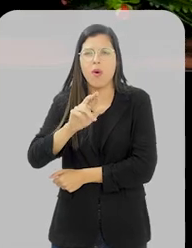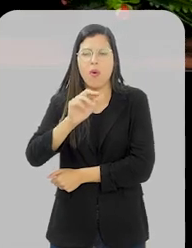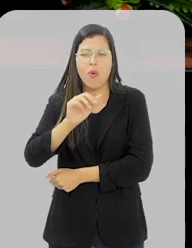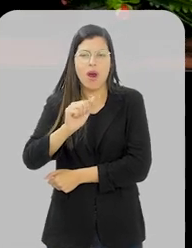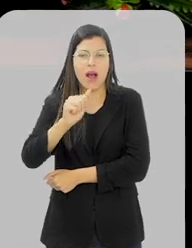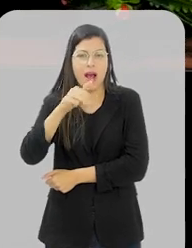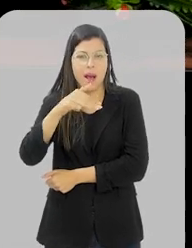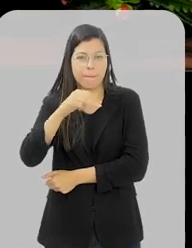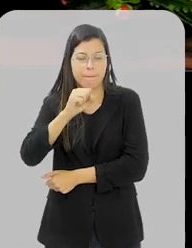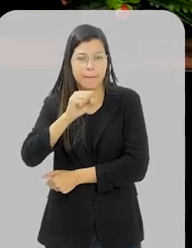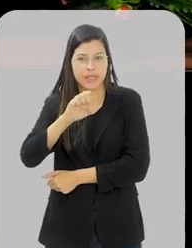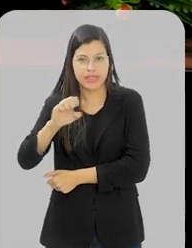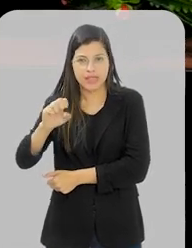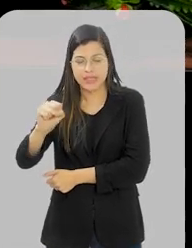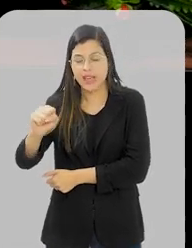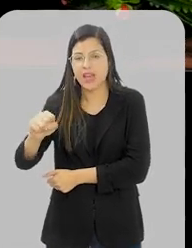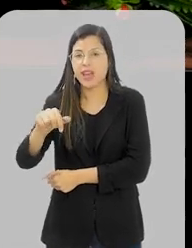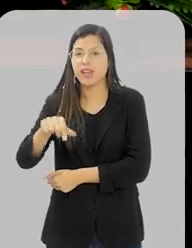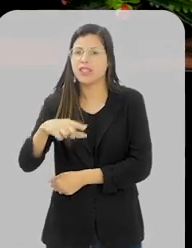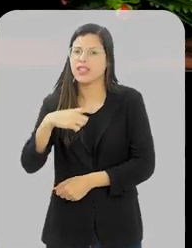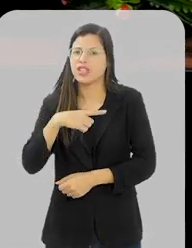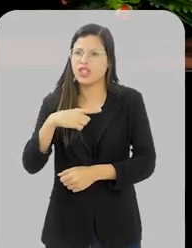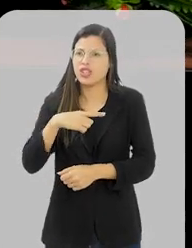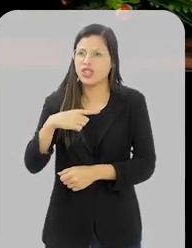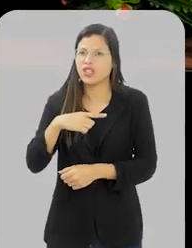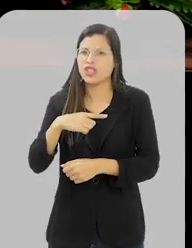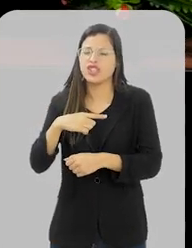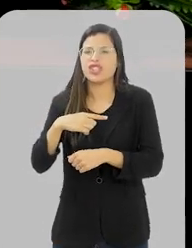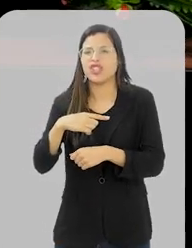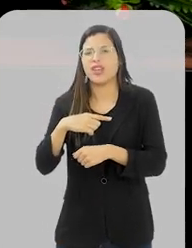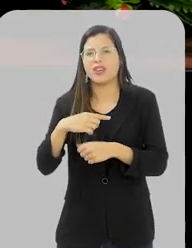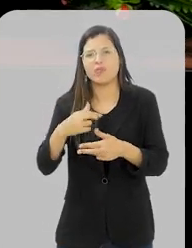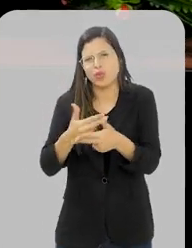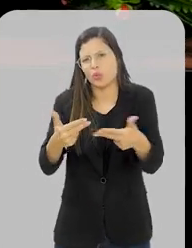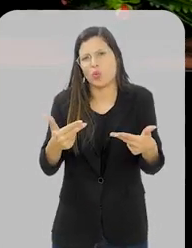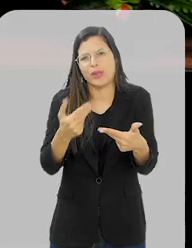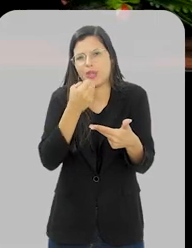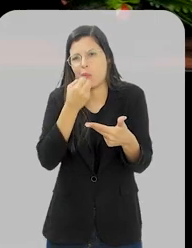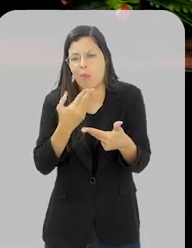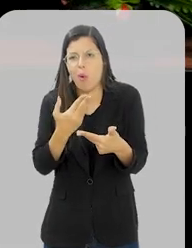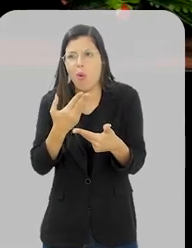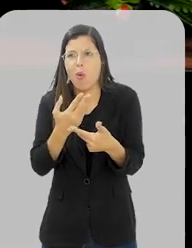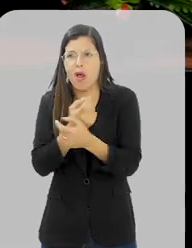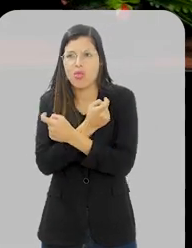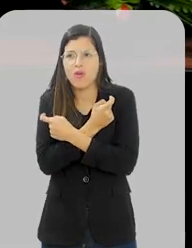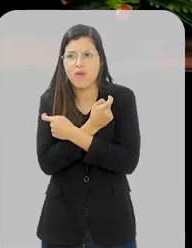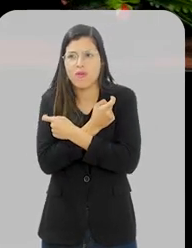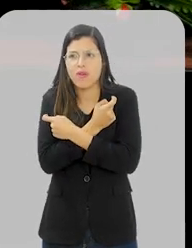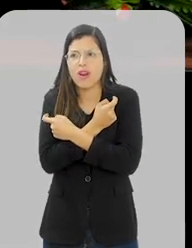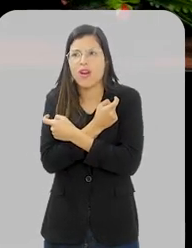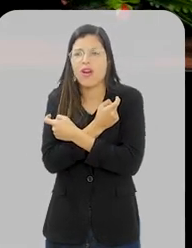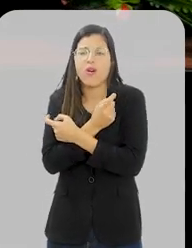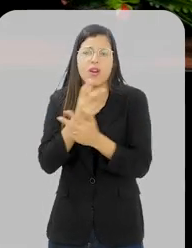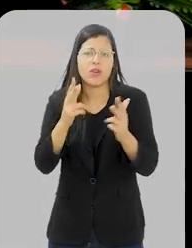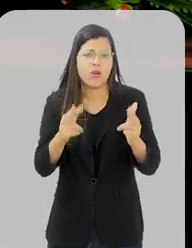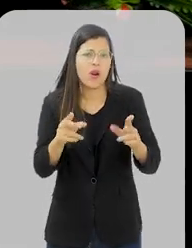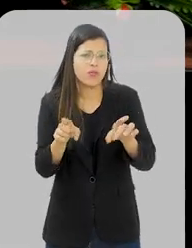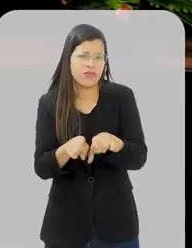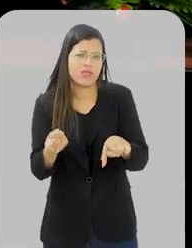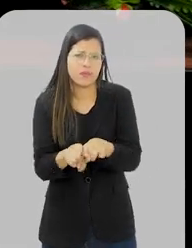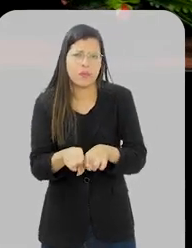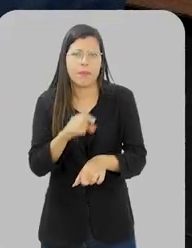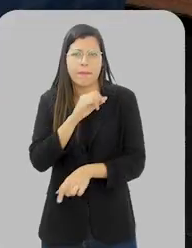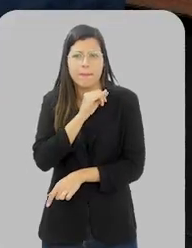o o o os afagos do do do faraó né tal qual Isaque tal qual Isaque e Ismael